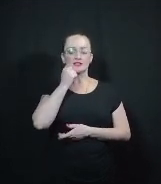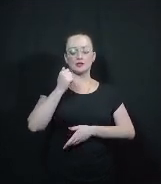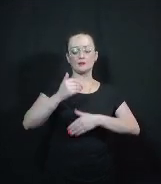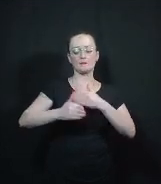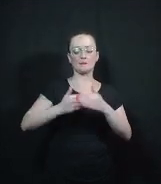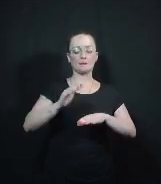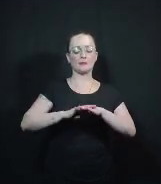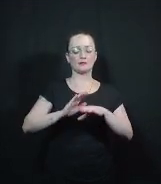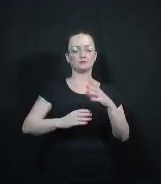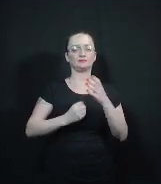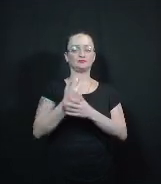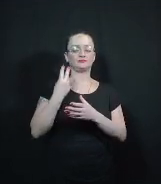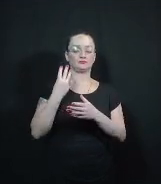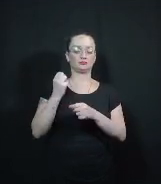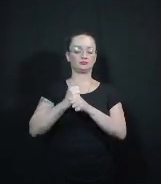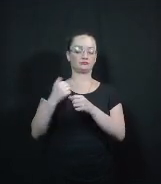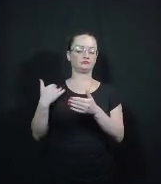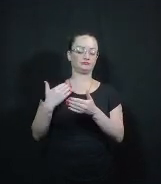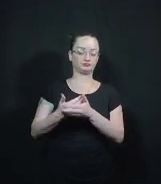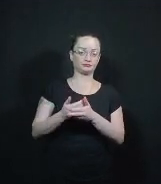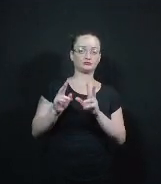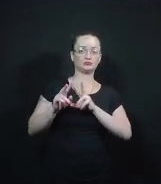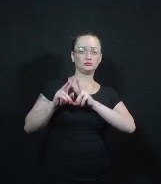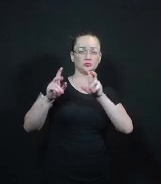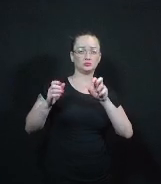produzindo nos últimos 30 anos sobre